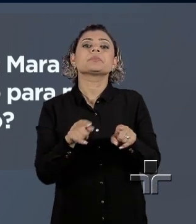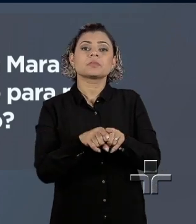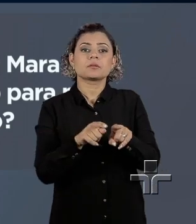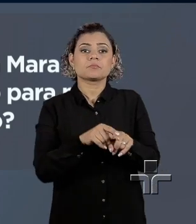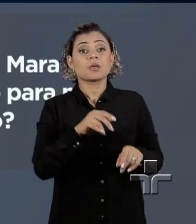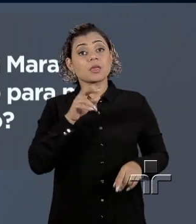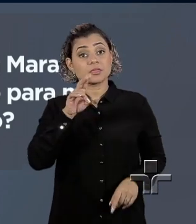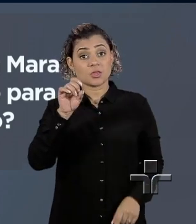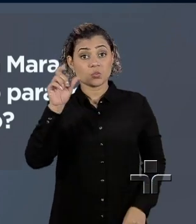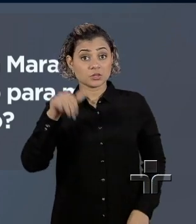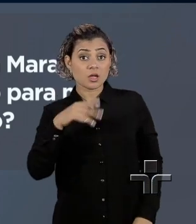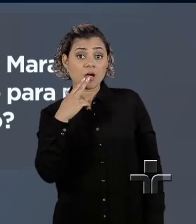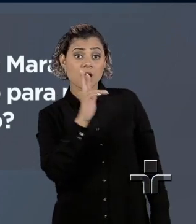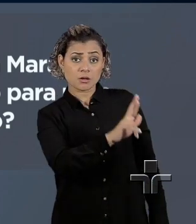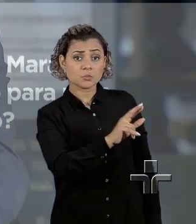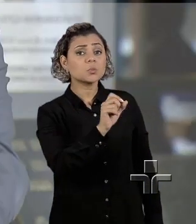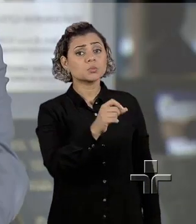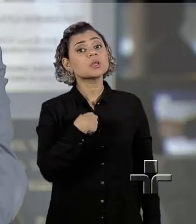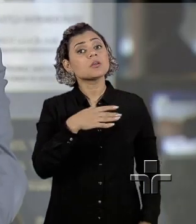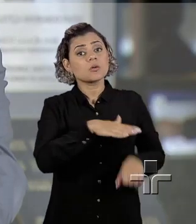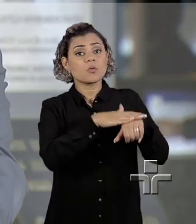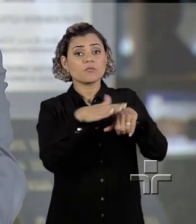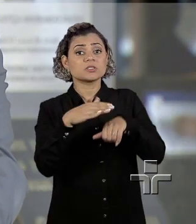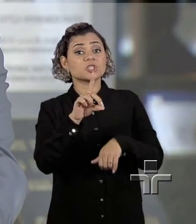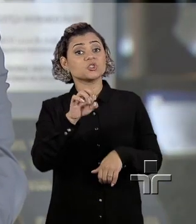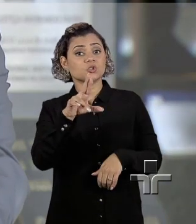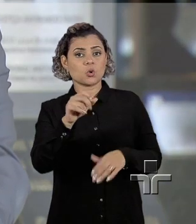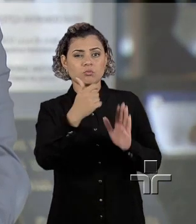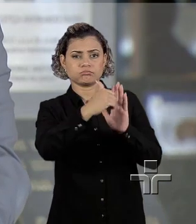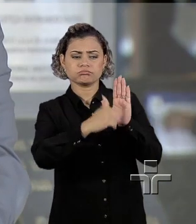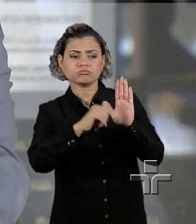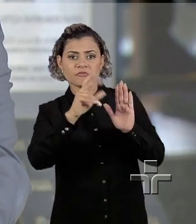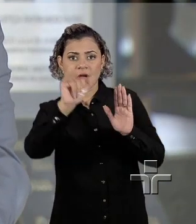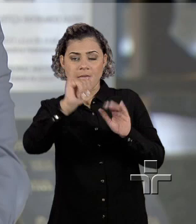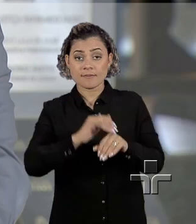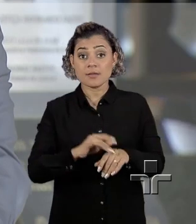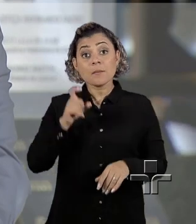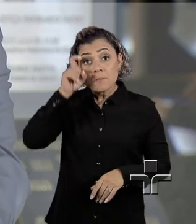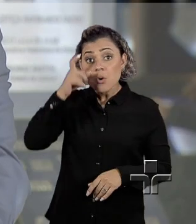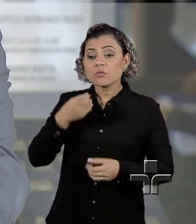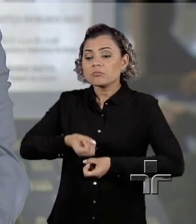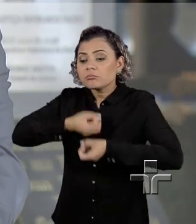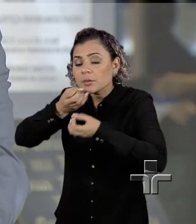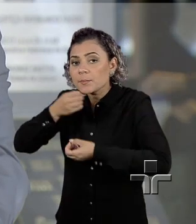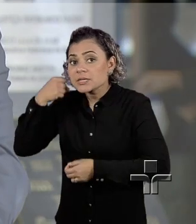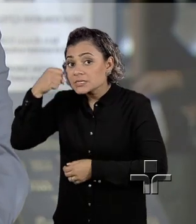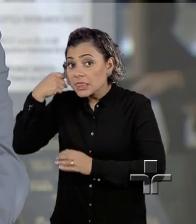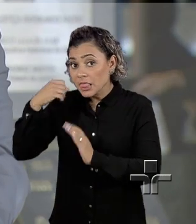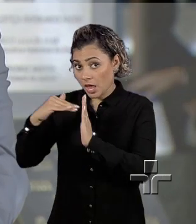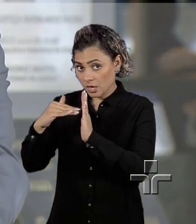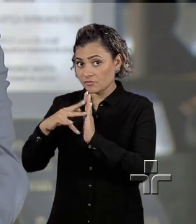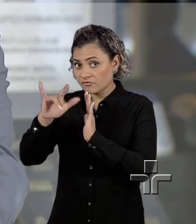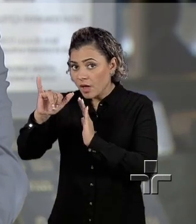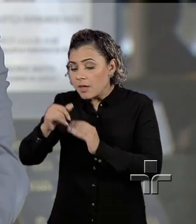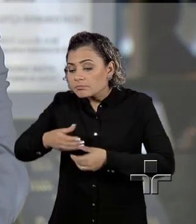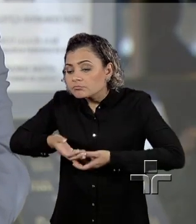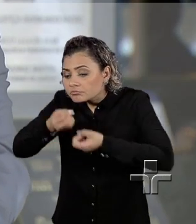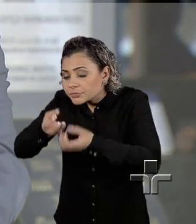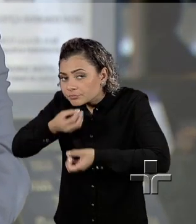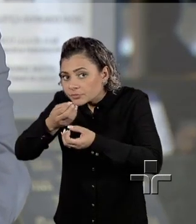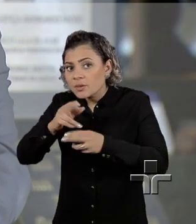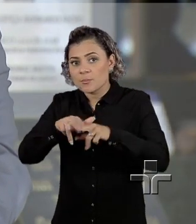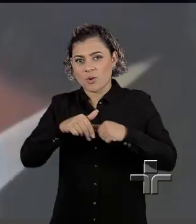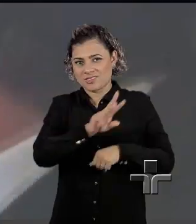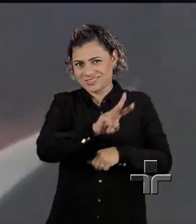responde: Falei com Diogo, que checará. Na próxima quarta-feira, Moro vai depor no Senado sobre as mensagens reveladas pelo site